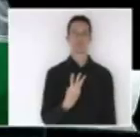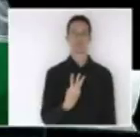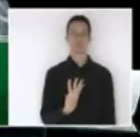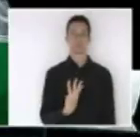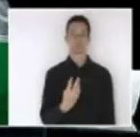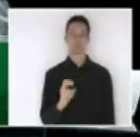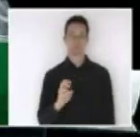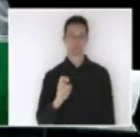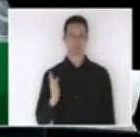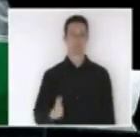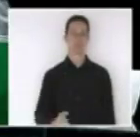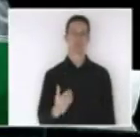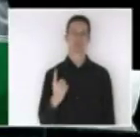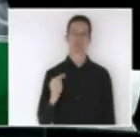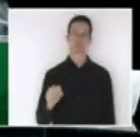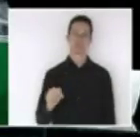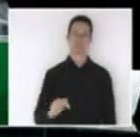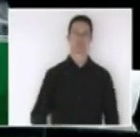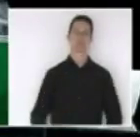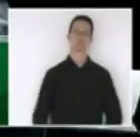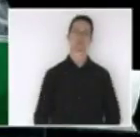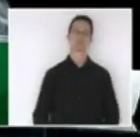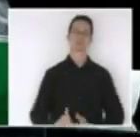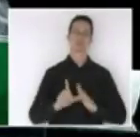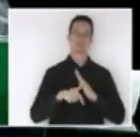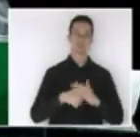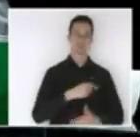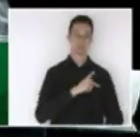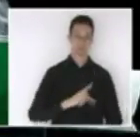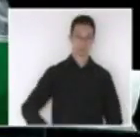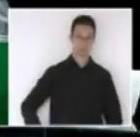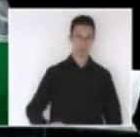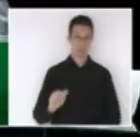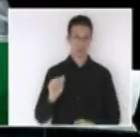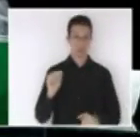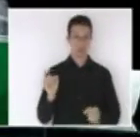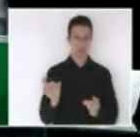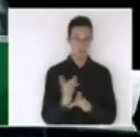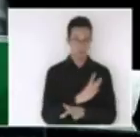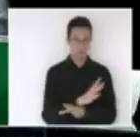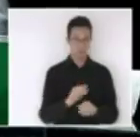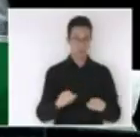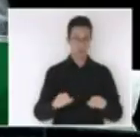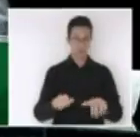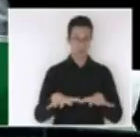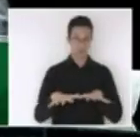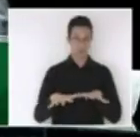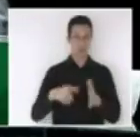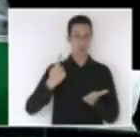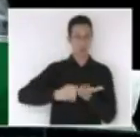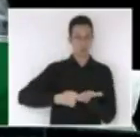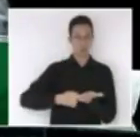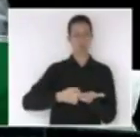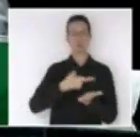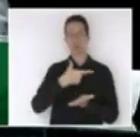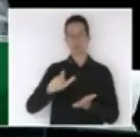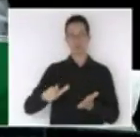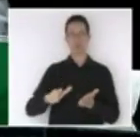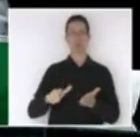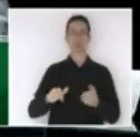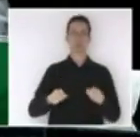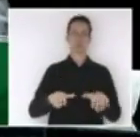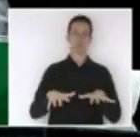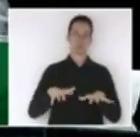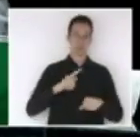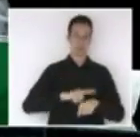345-2017. Na sequência, o senhor presidente encerrou a sessão e convocou outra extraordinária para as 16